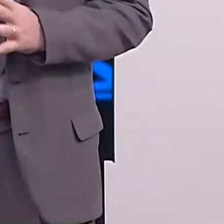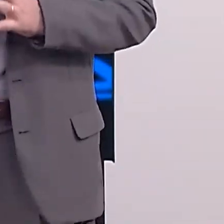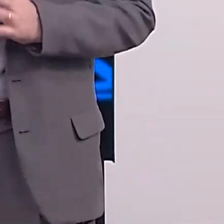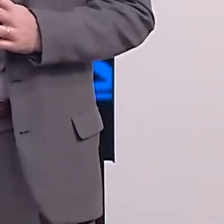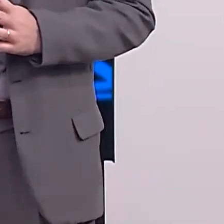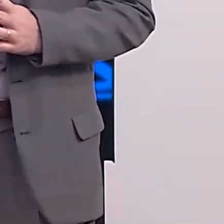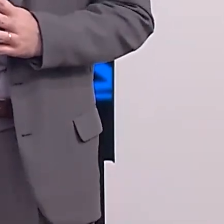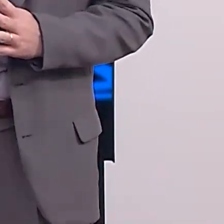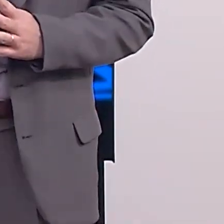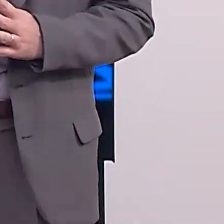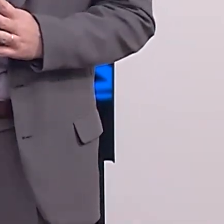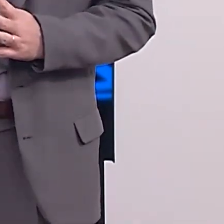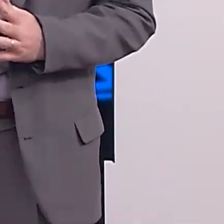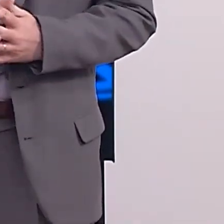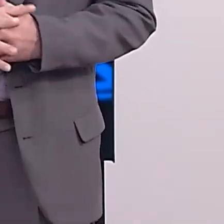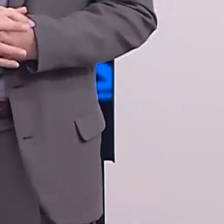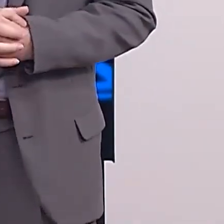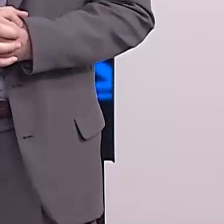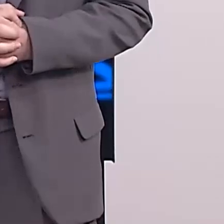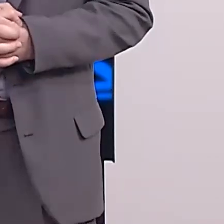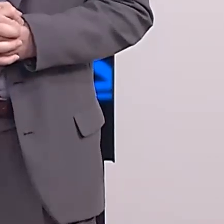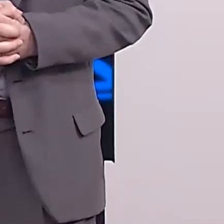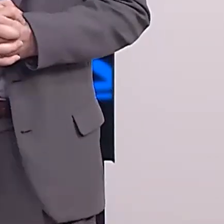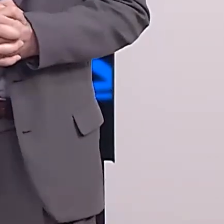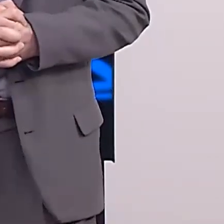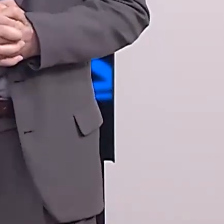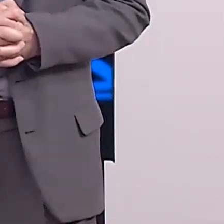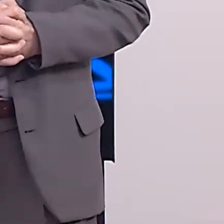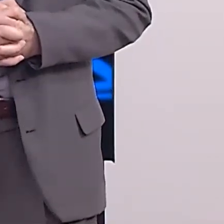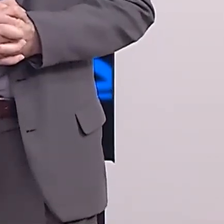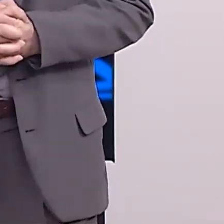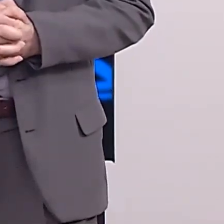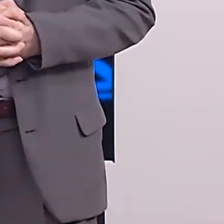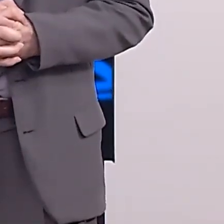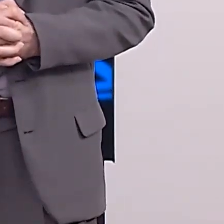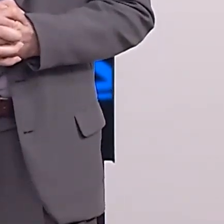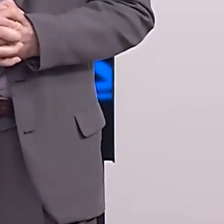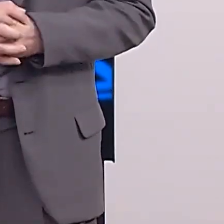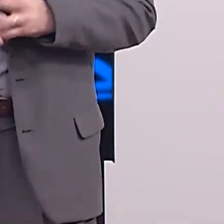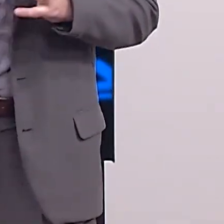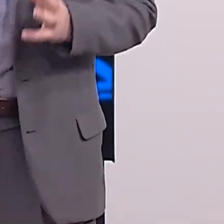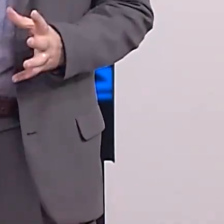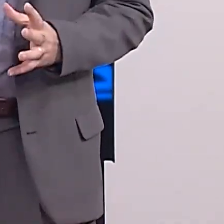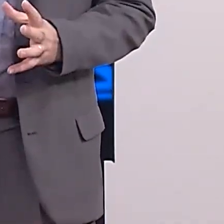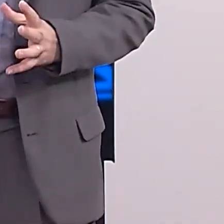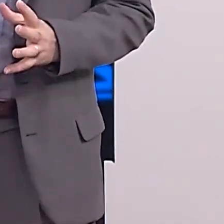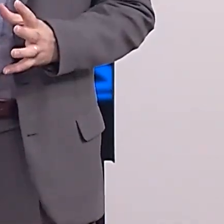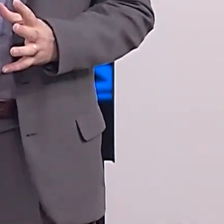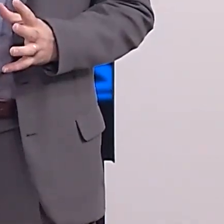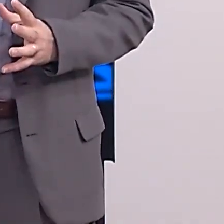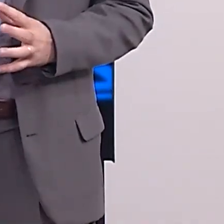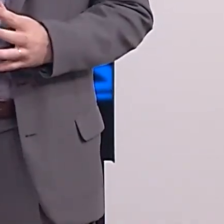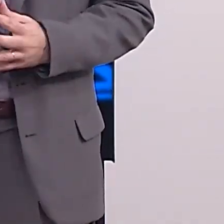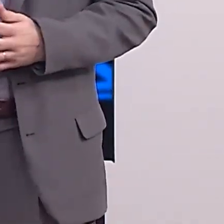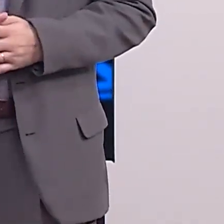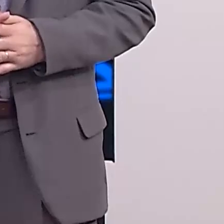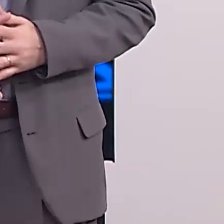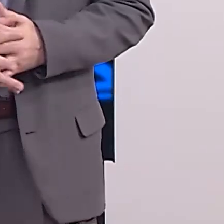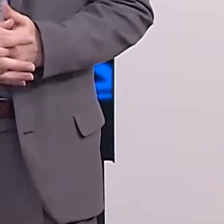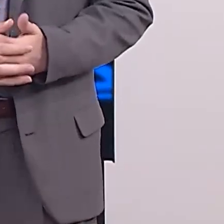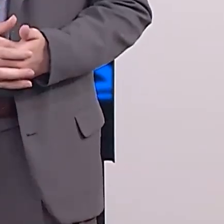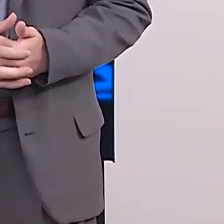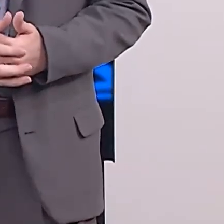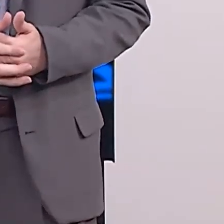debater previdência, está discutindo os primeiros passos. Na tribuna, o deputado Paulo Duarte pontuou o papel da Assembleia na busca por